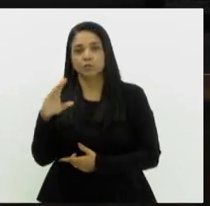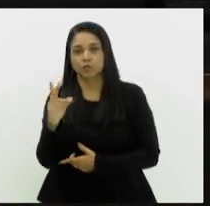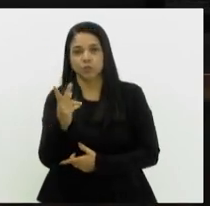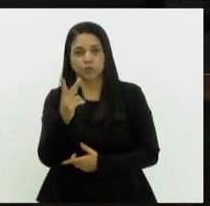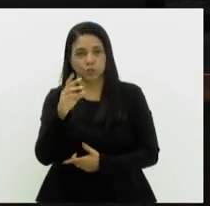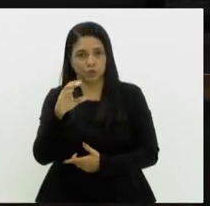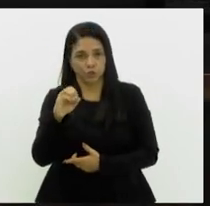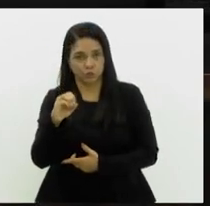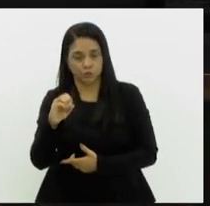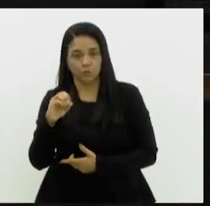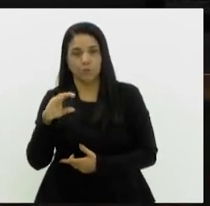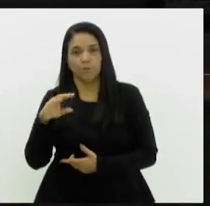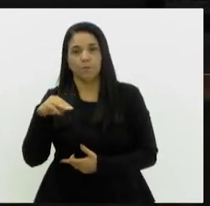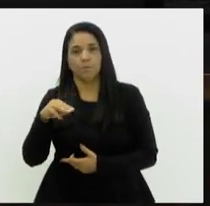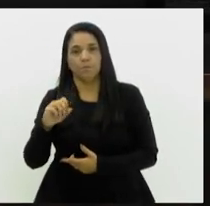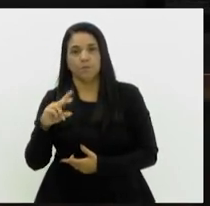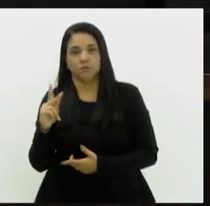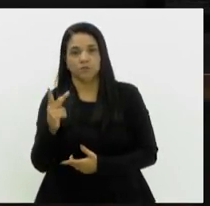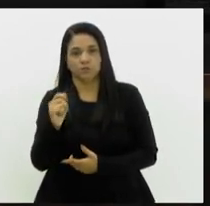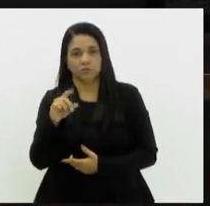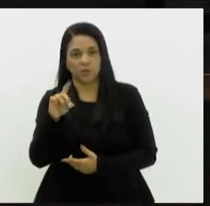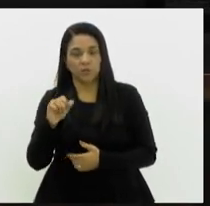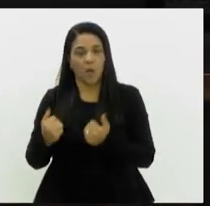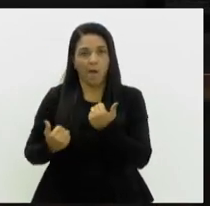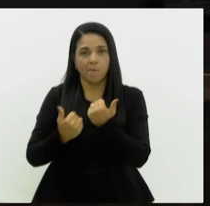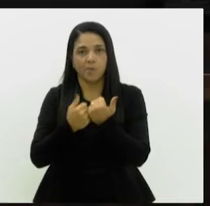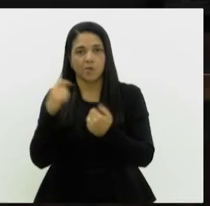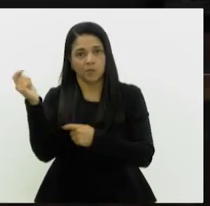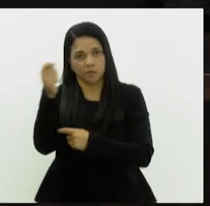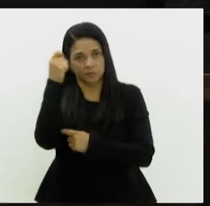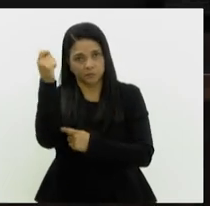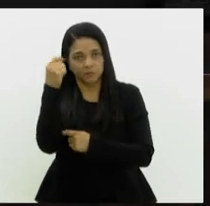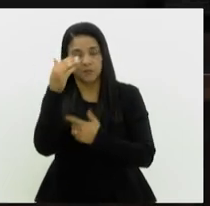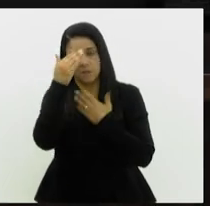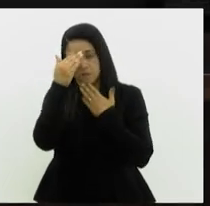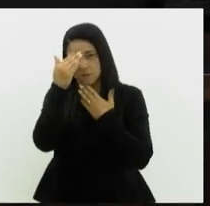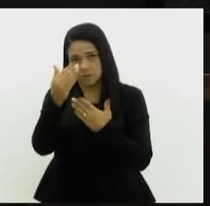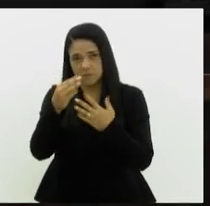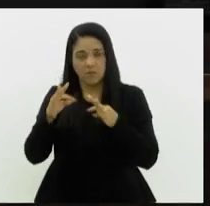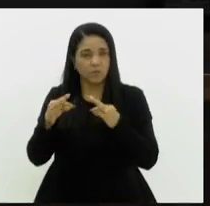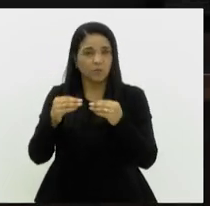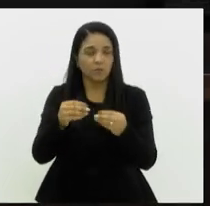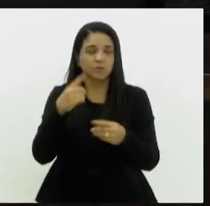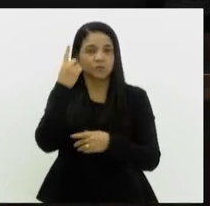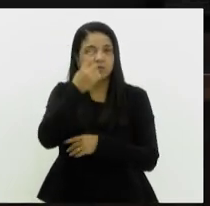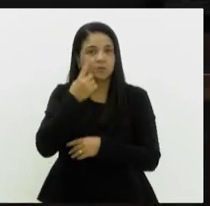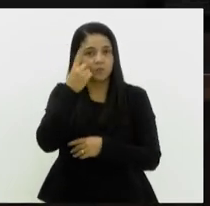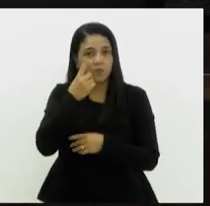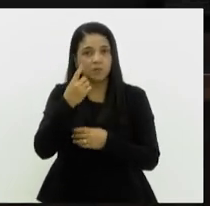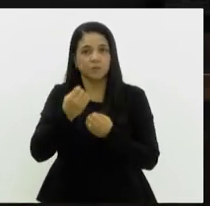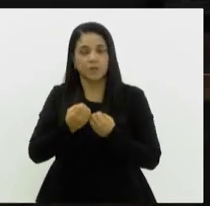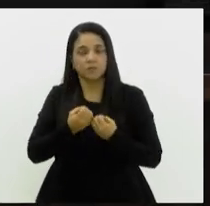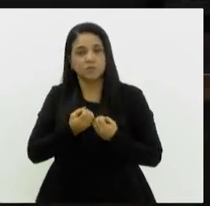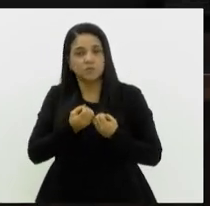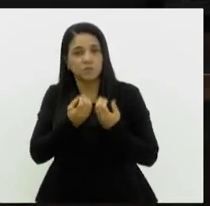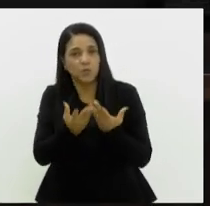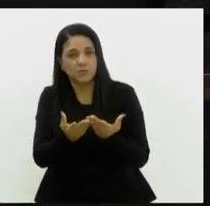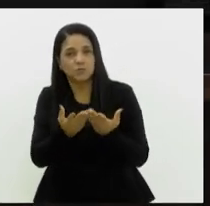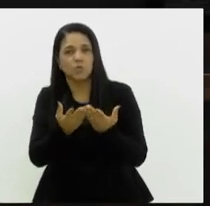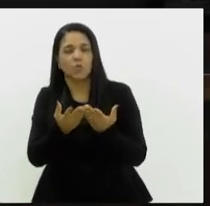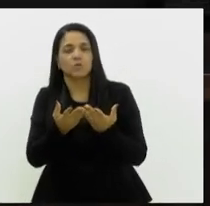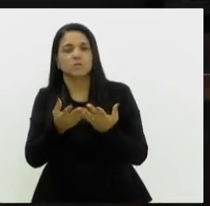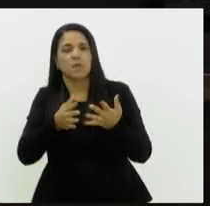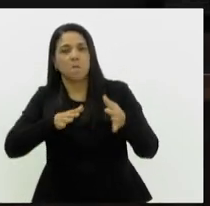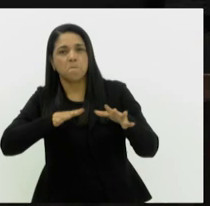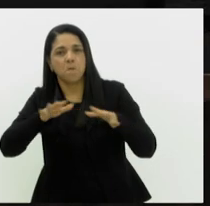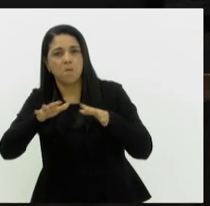em apoio ao Rio Grande do Sul. Agradecer também a todos os parlamentares pelas doações individuais, pela